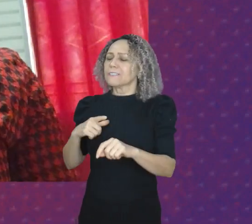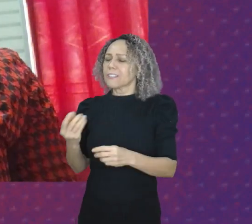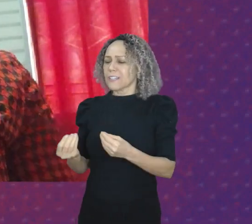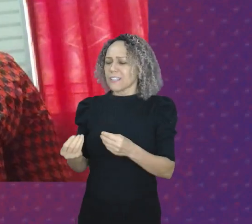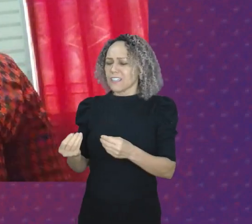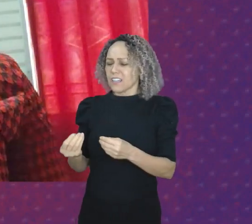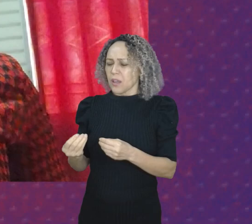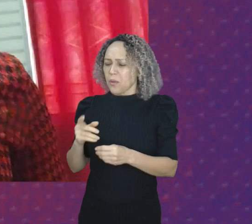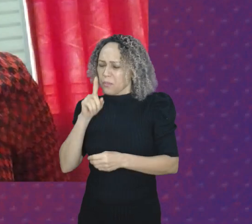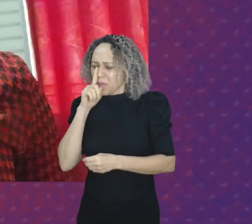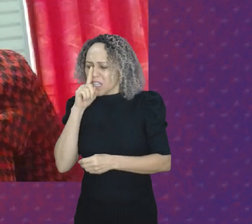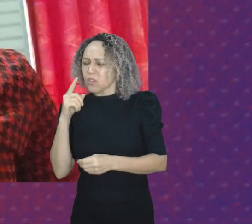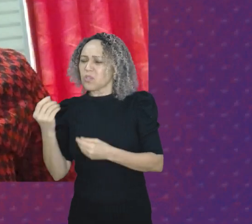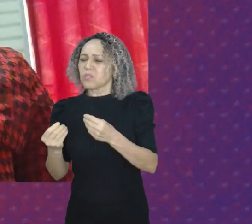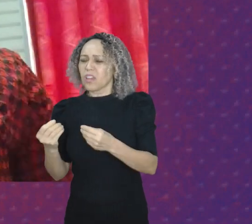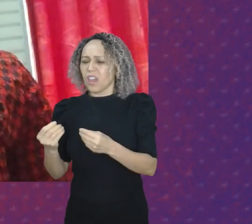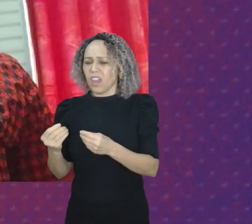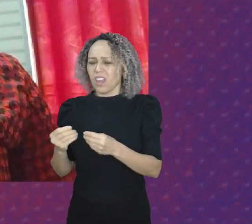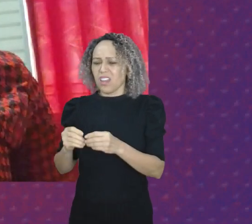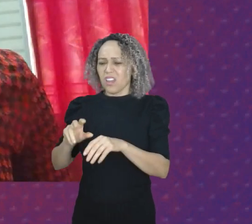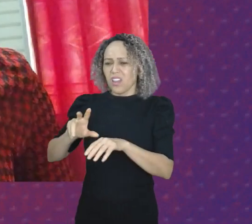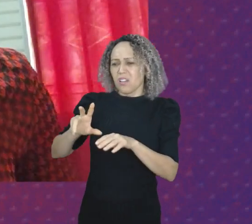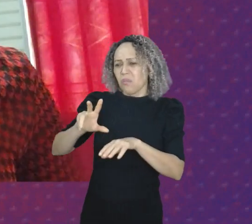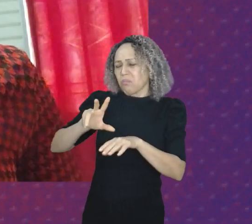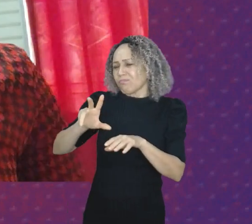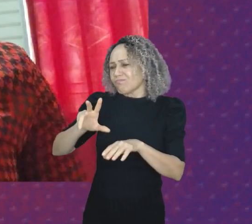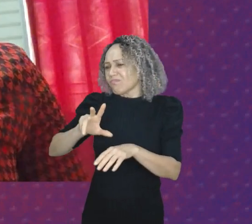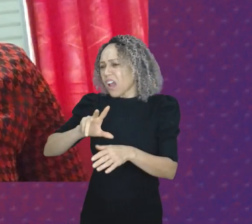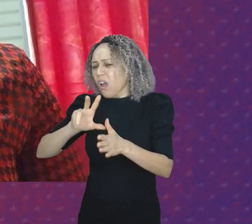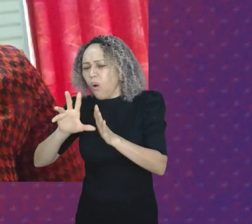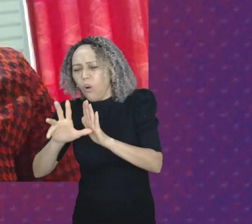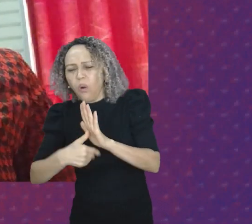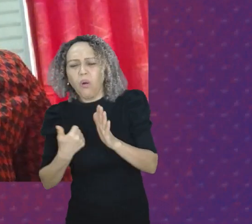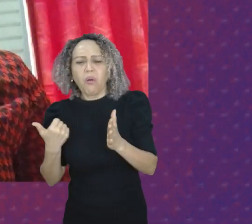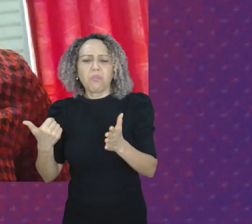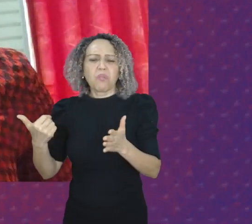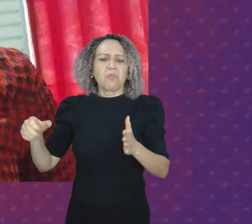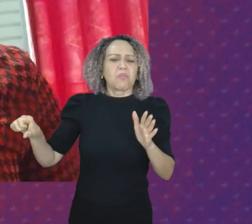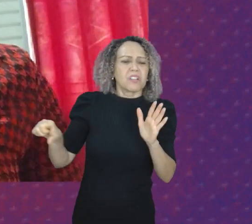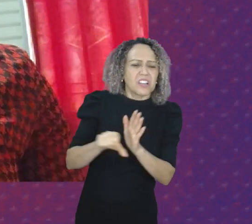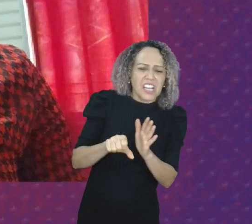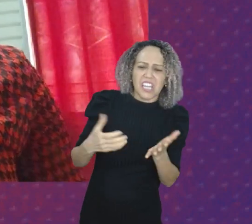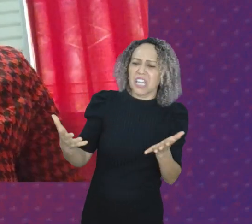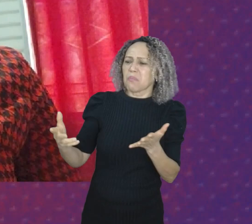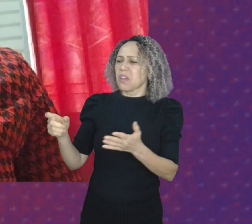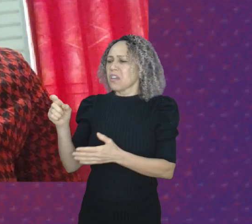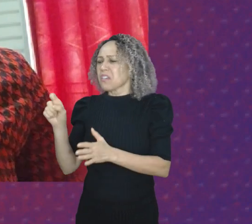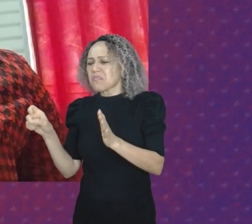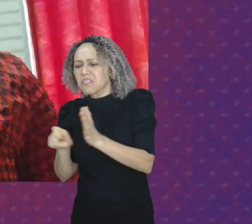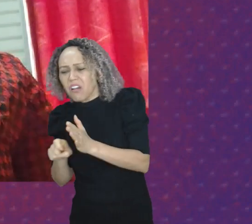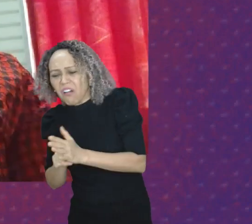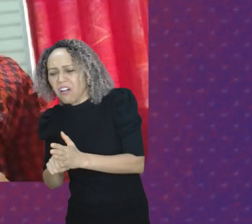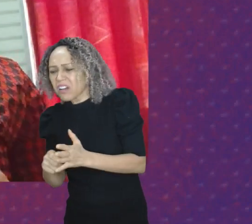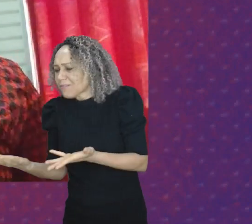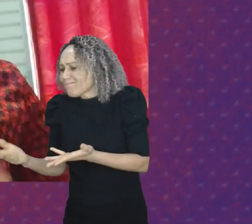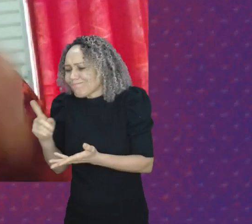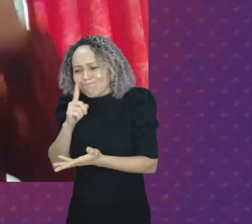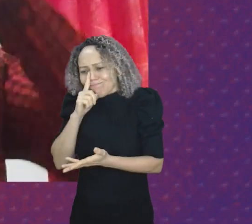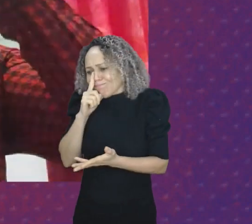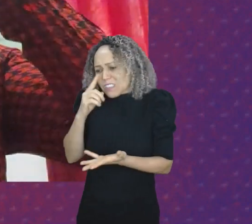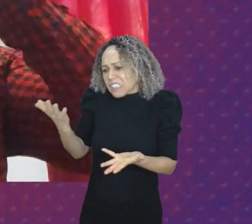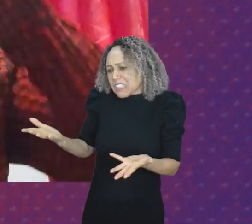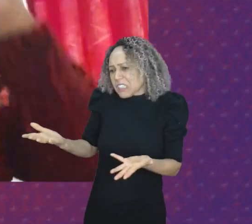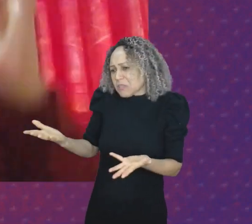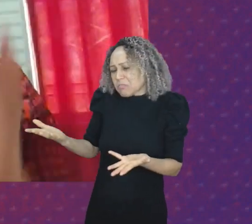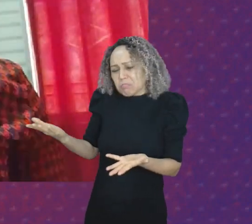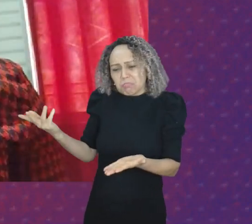tenta trabalhar para que a população de travestis e transexuais venham sendo inserida dentro da sociedade. E a partir daí é que a